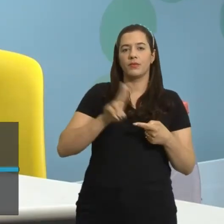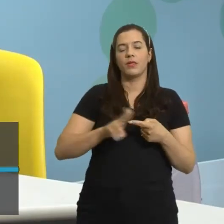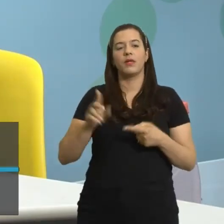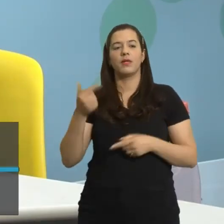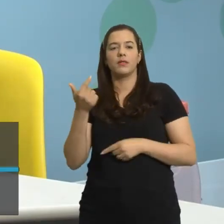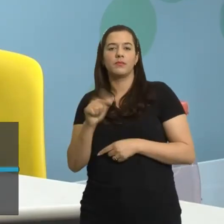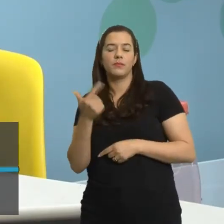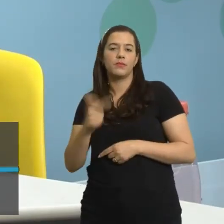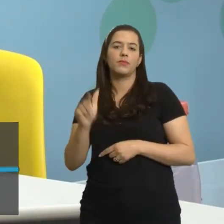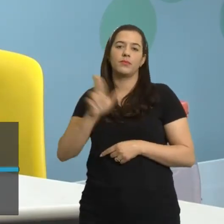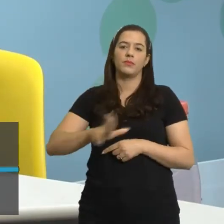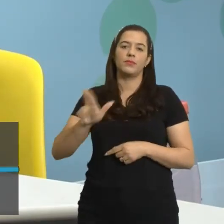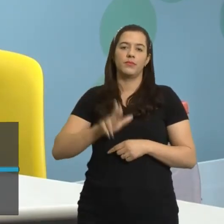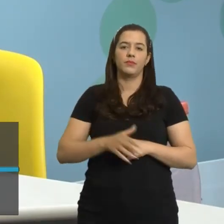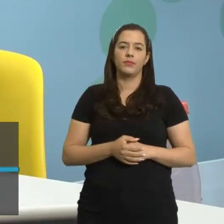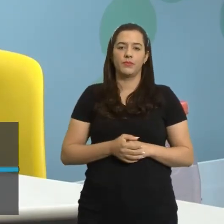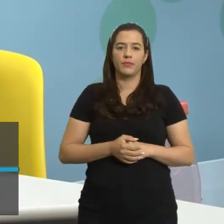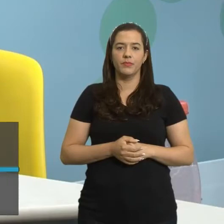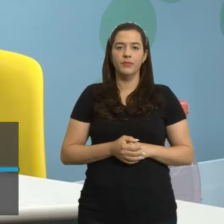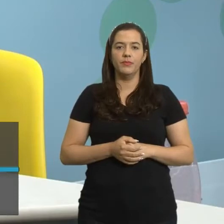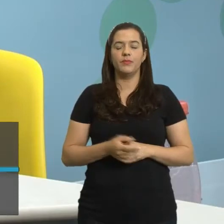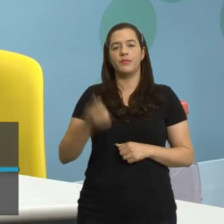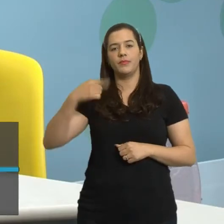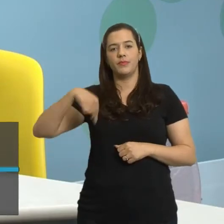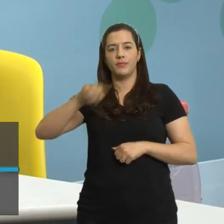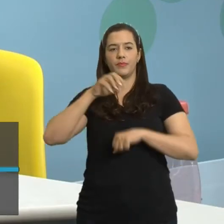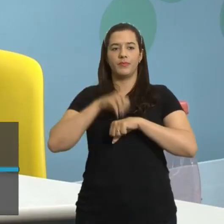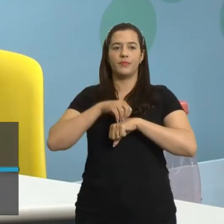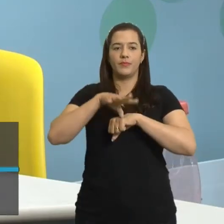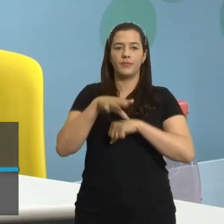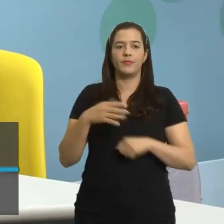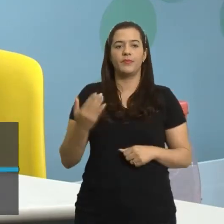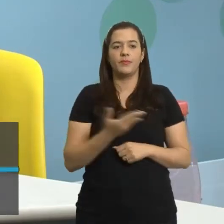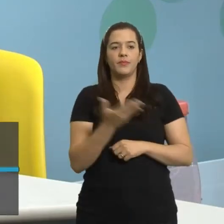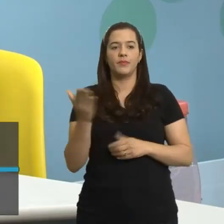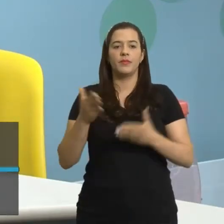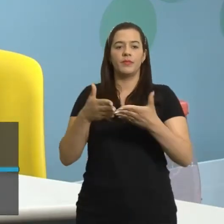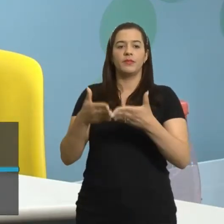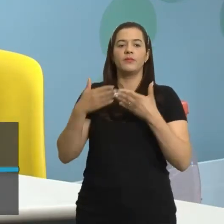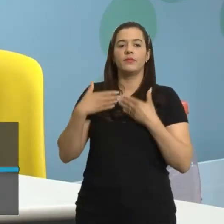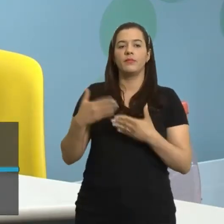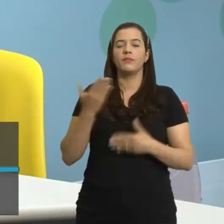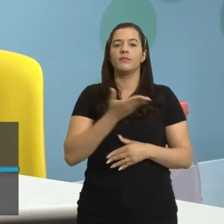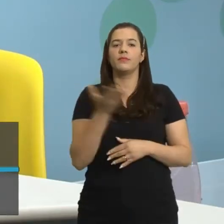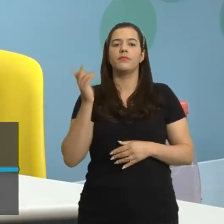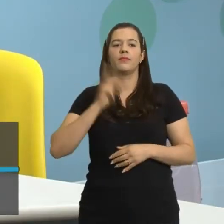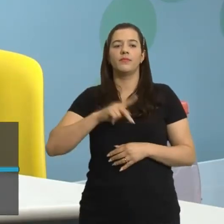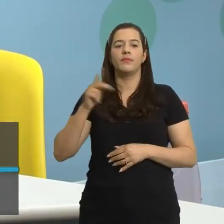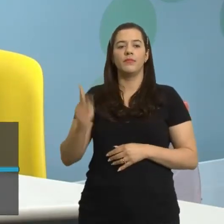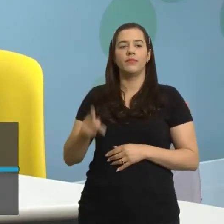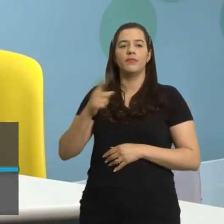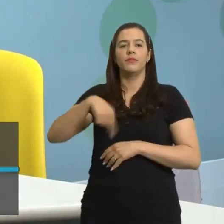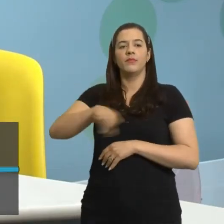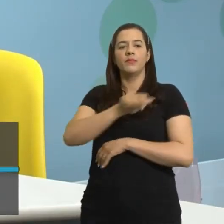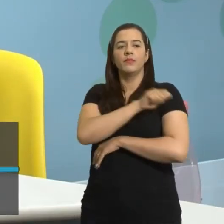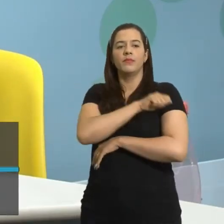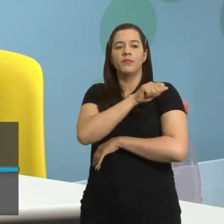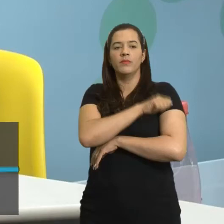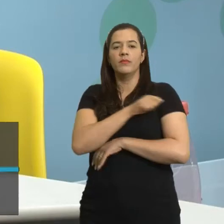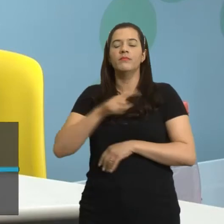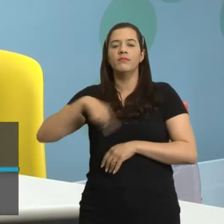não usar. A nossa sugestão é que vocês peçam, professores, que os nossos